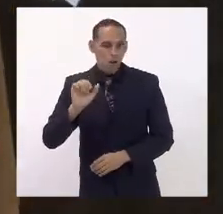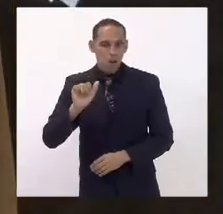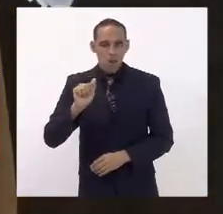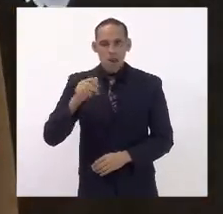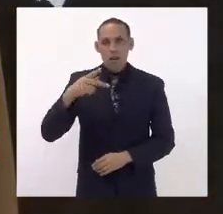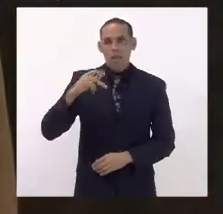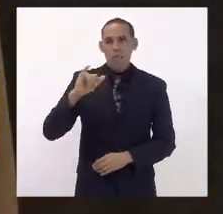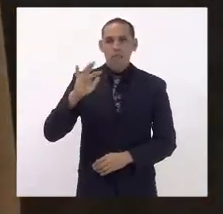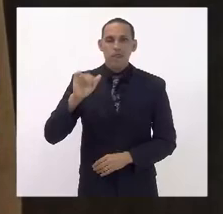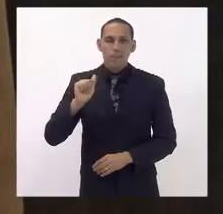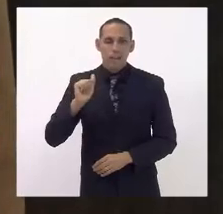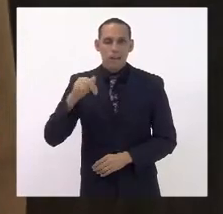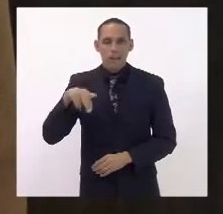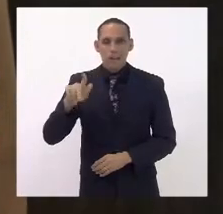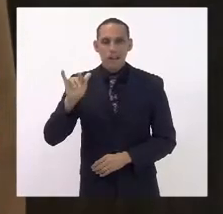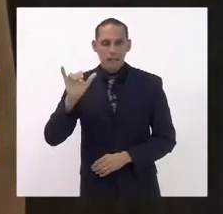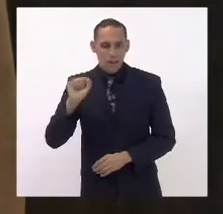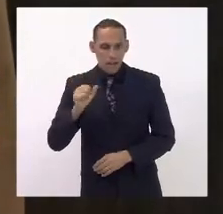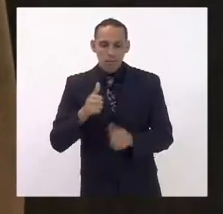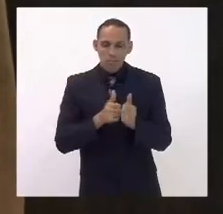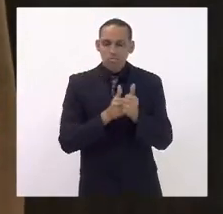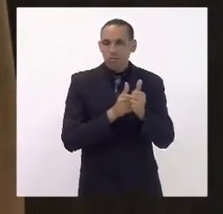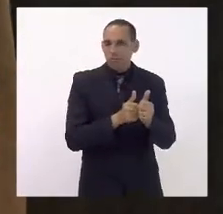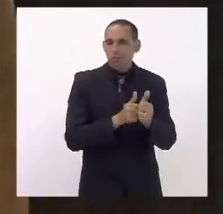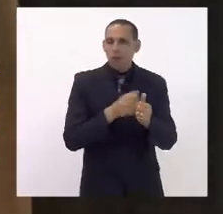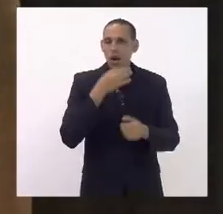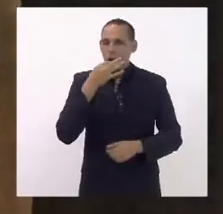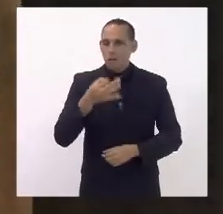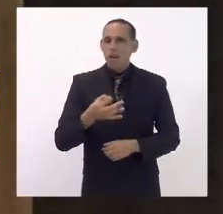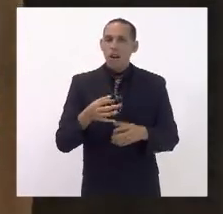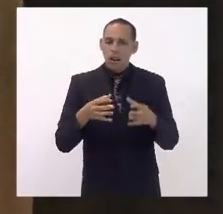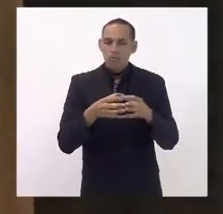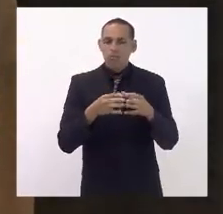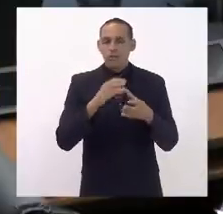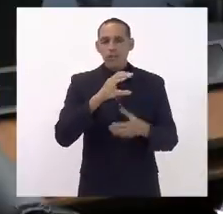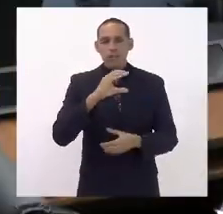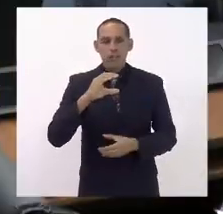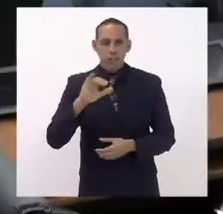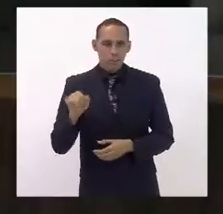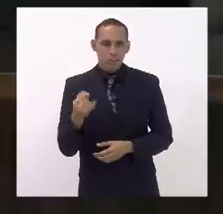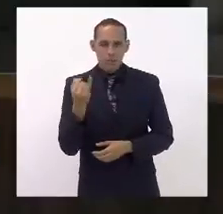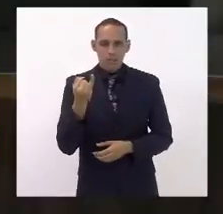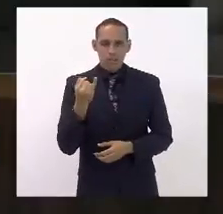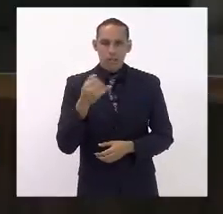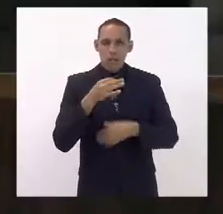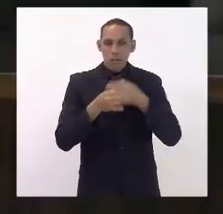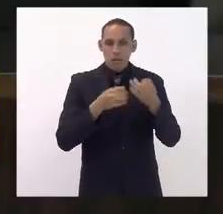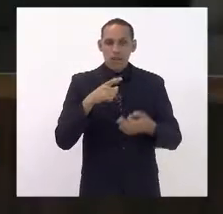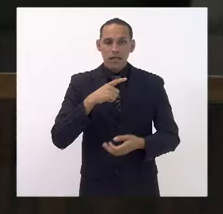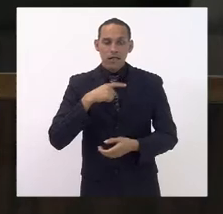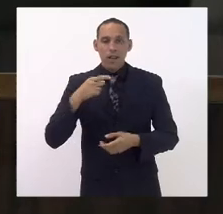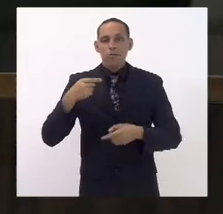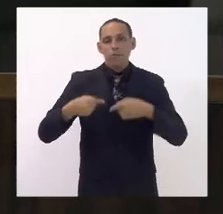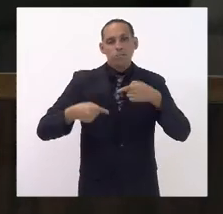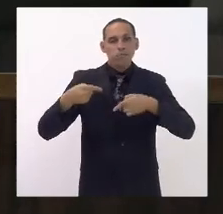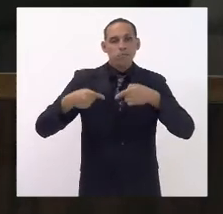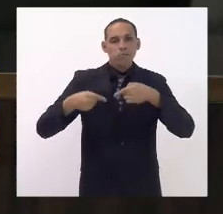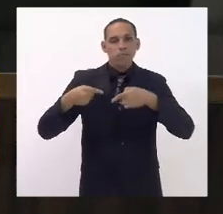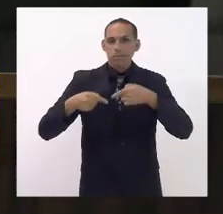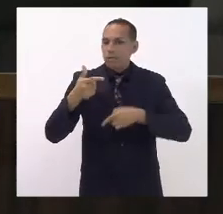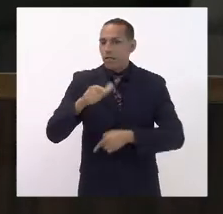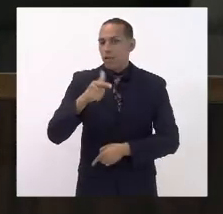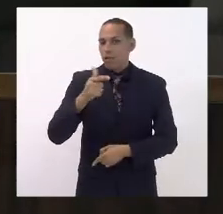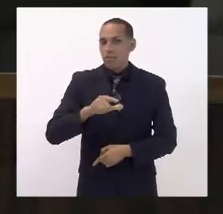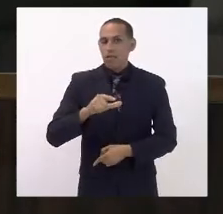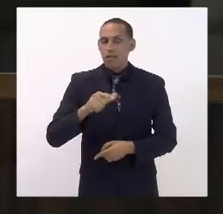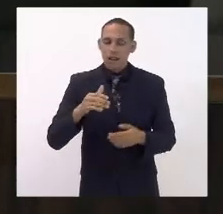público ambiental. Acompanha o parecer da CCJ, senhor presidente. Os pareceres emitidos em discussão. Não havendo que queira